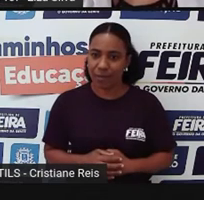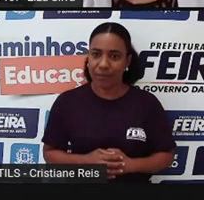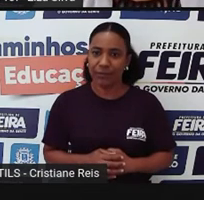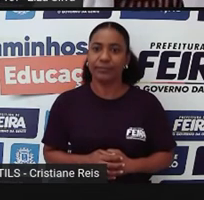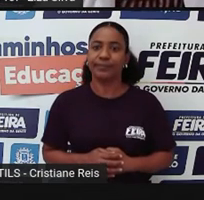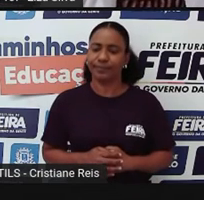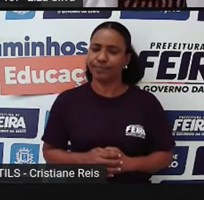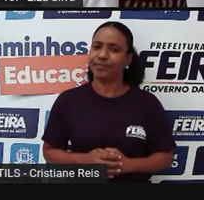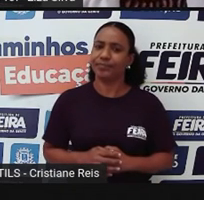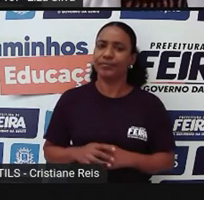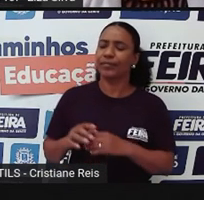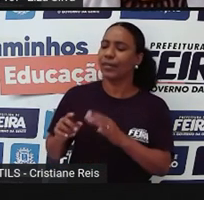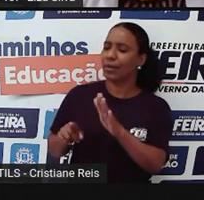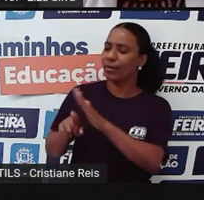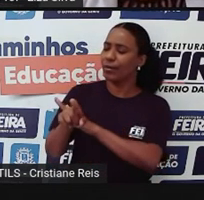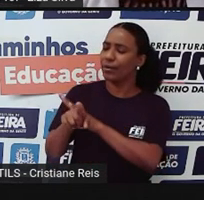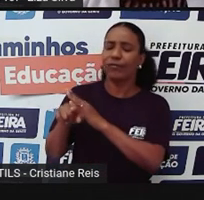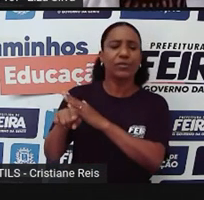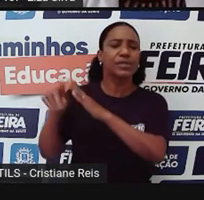é